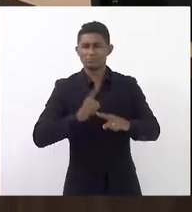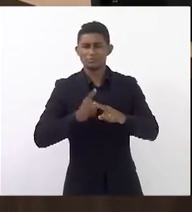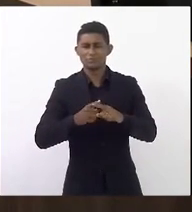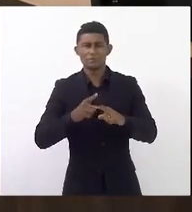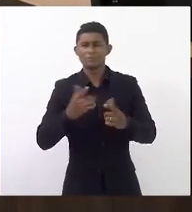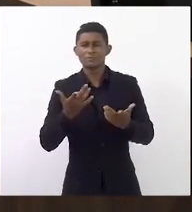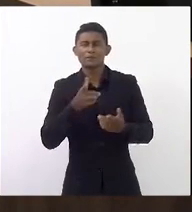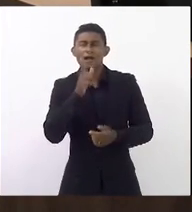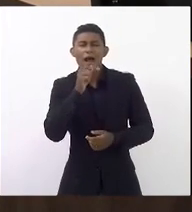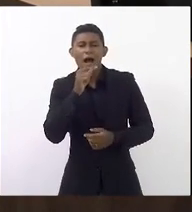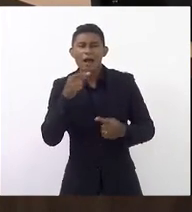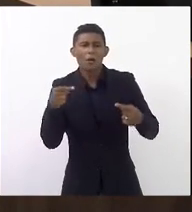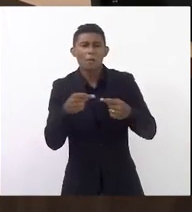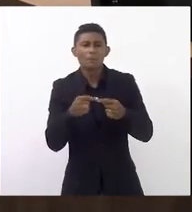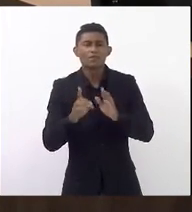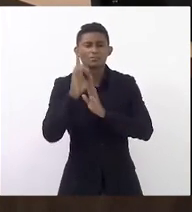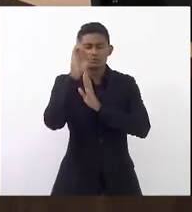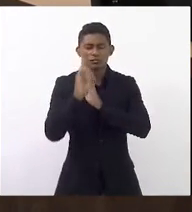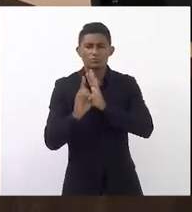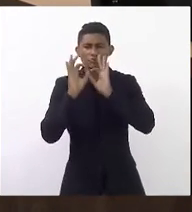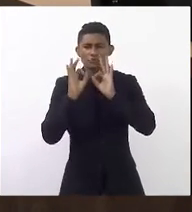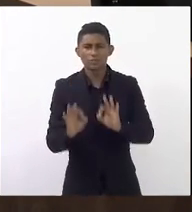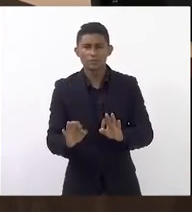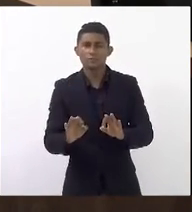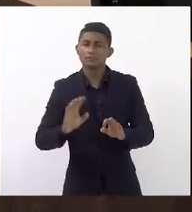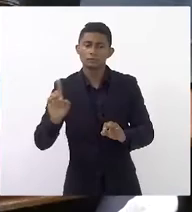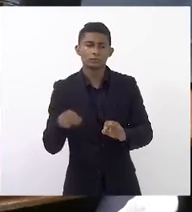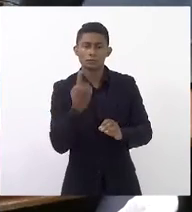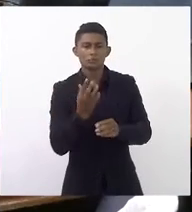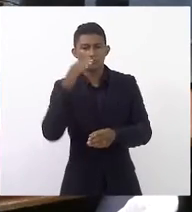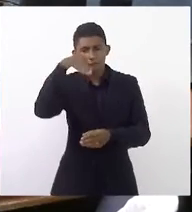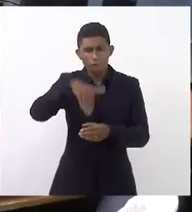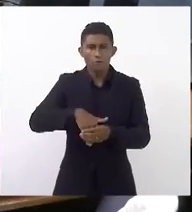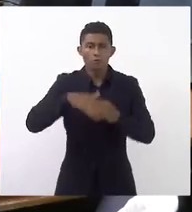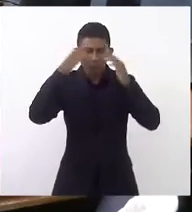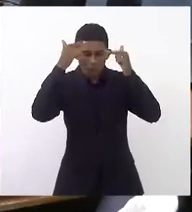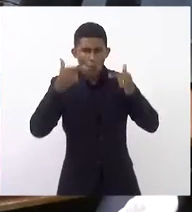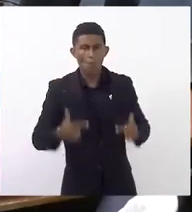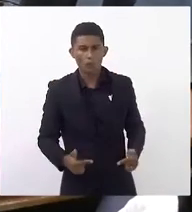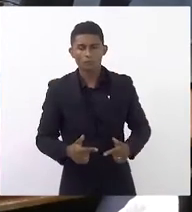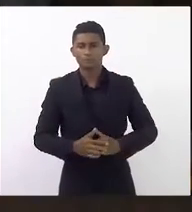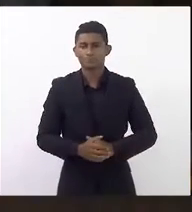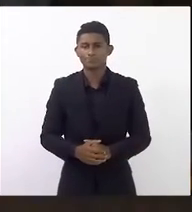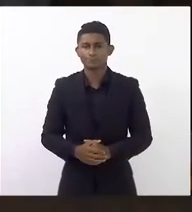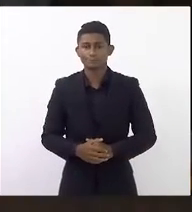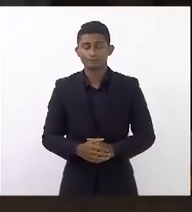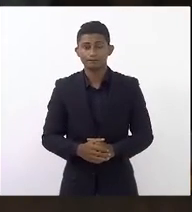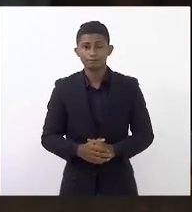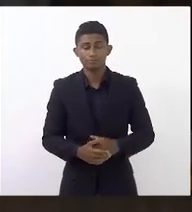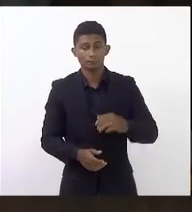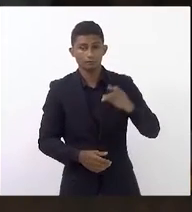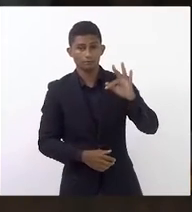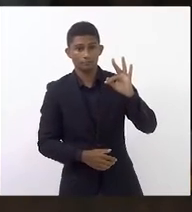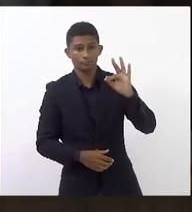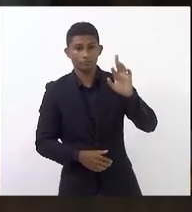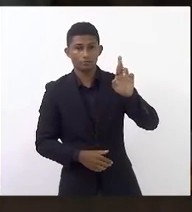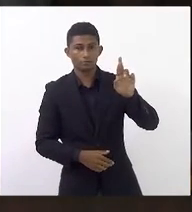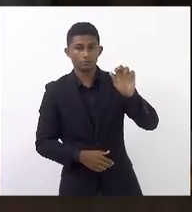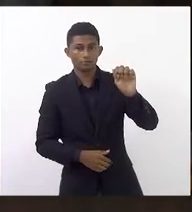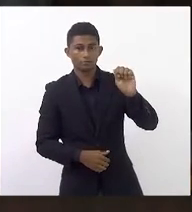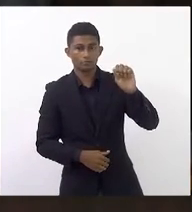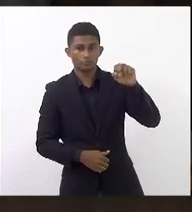pública, o nosso voto é pela abstenção. Abstenção. Deputada Franciane Mota.